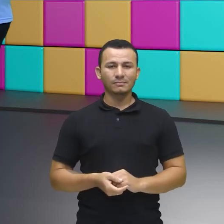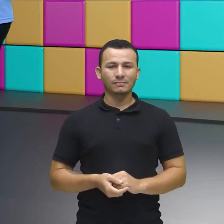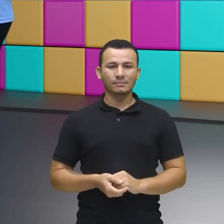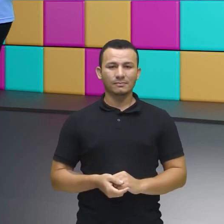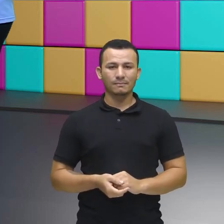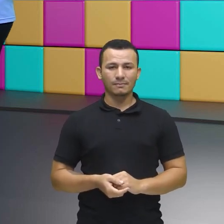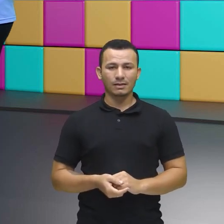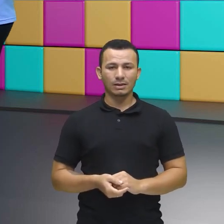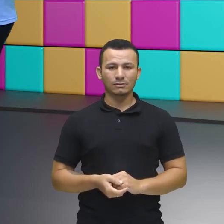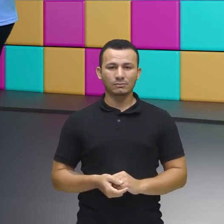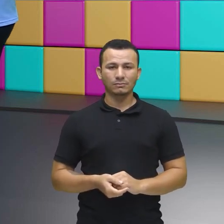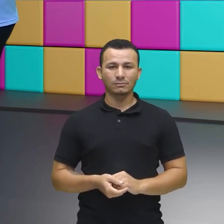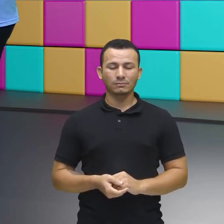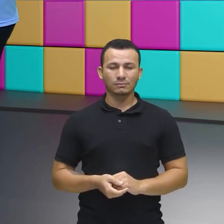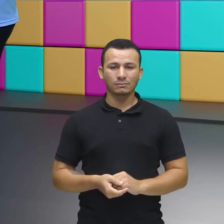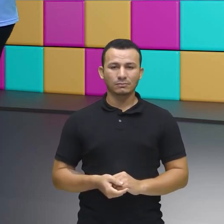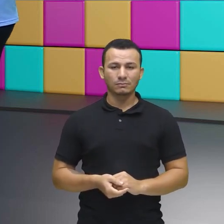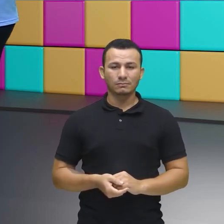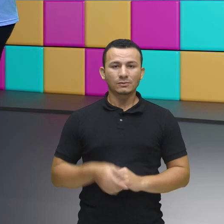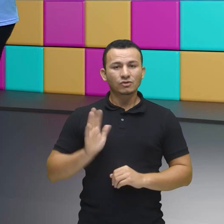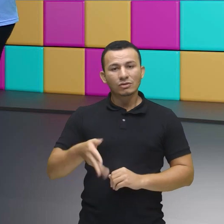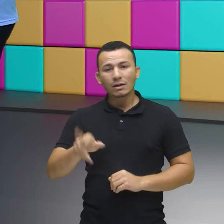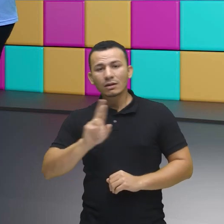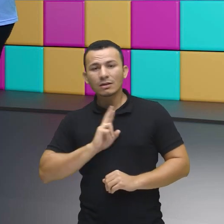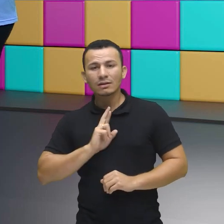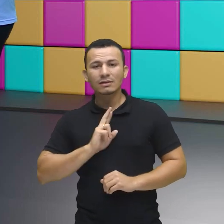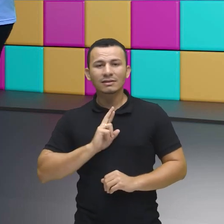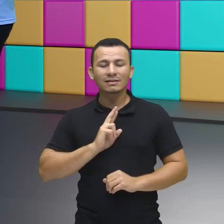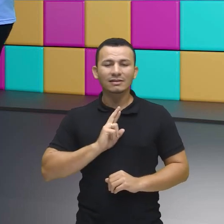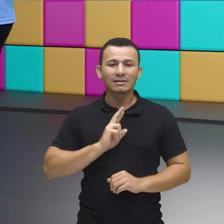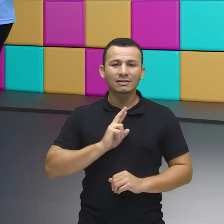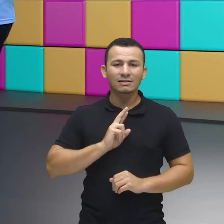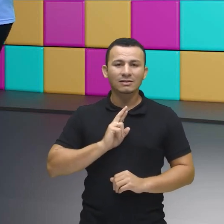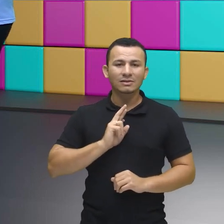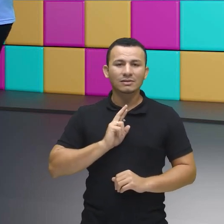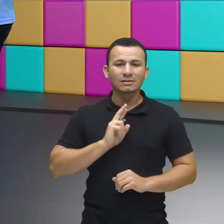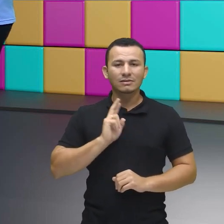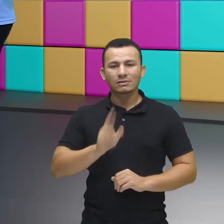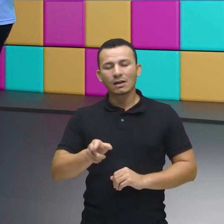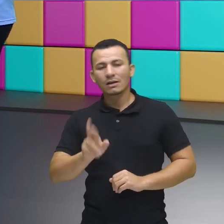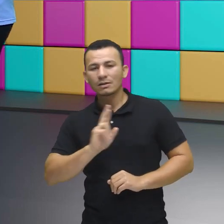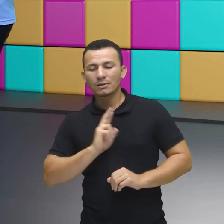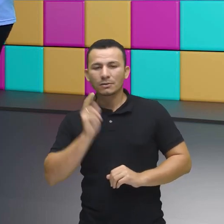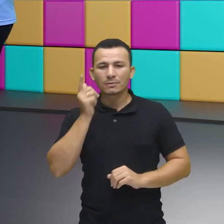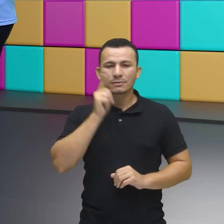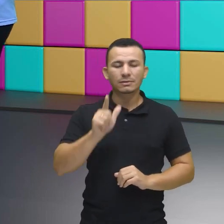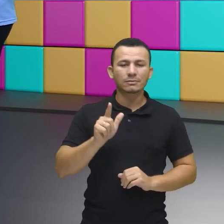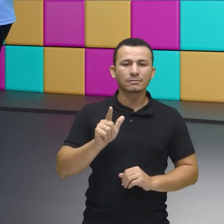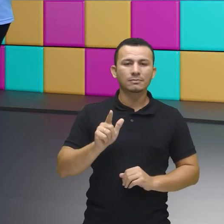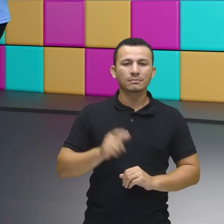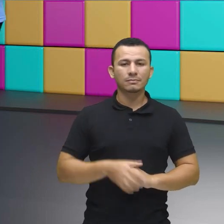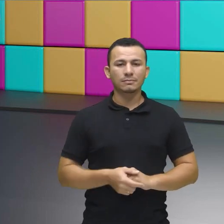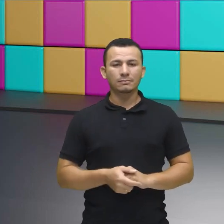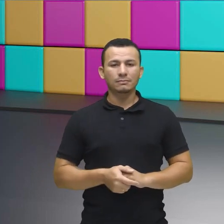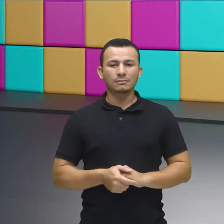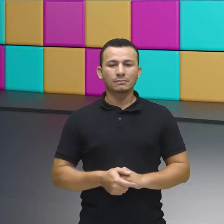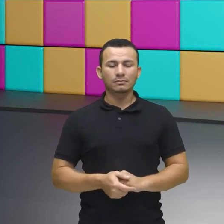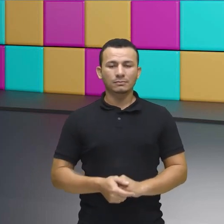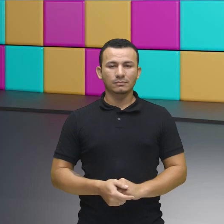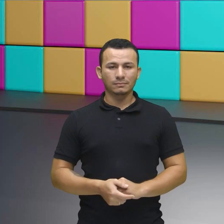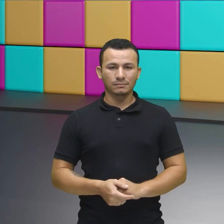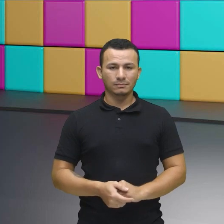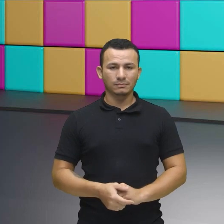essa cultura, vamos ver se temos a resposta. Já temos selecionados?